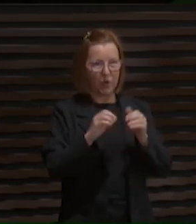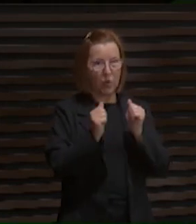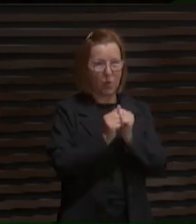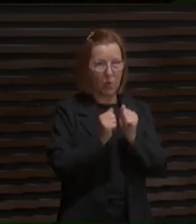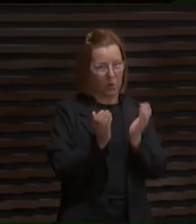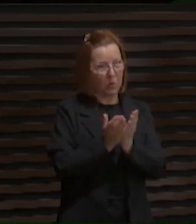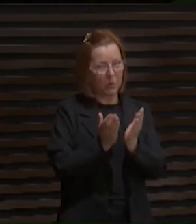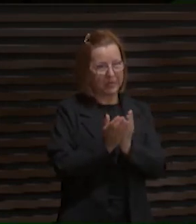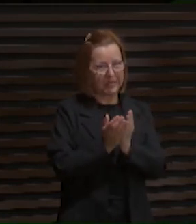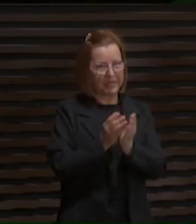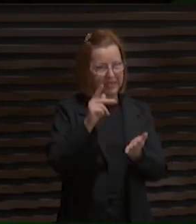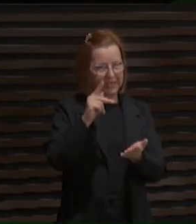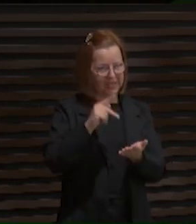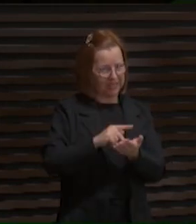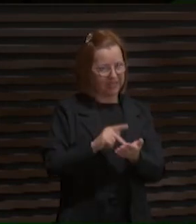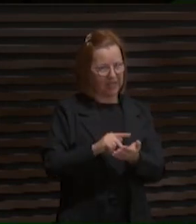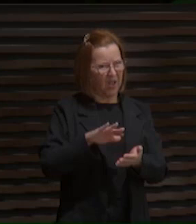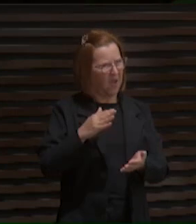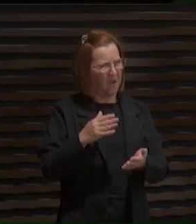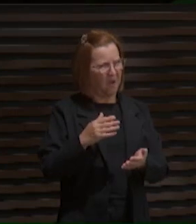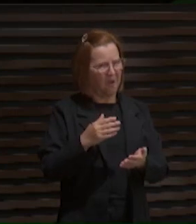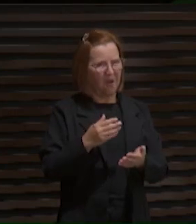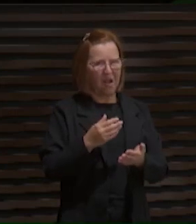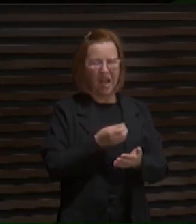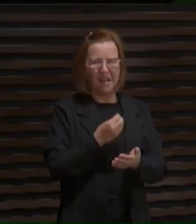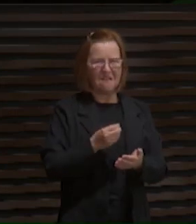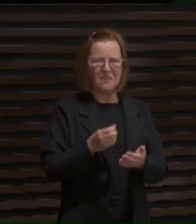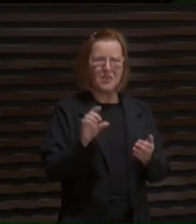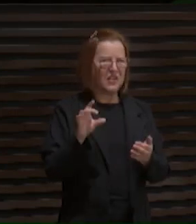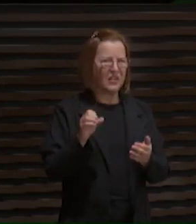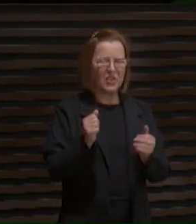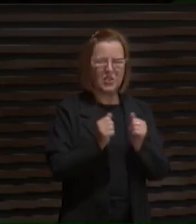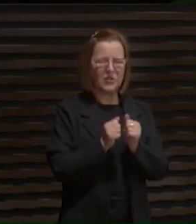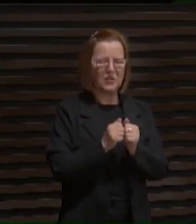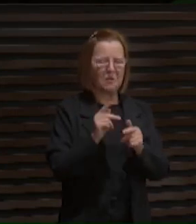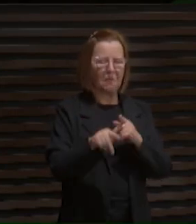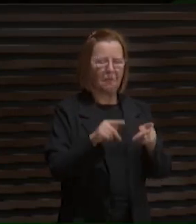Senhor? Salmo 1 nos adverte disso.